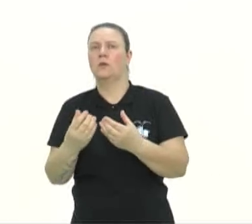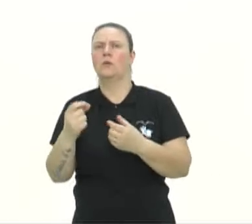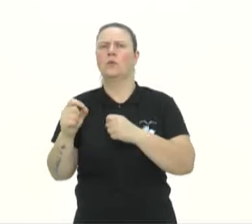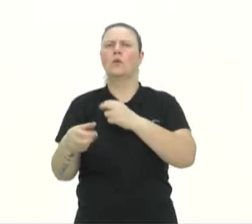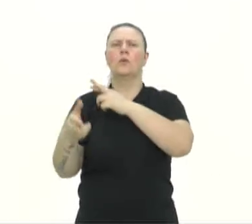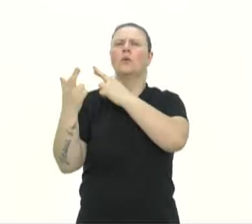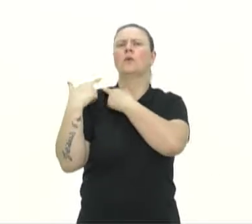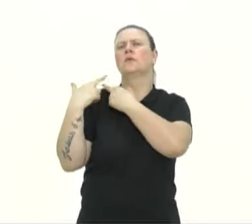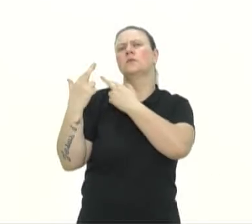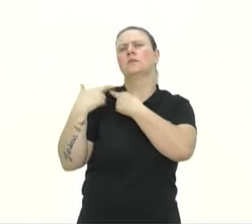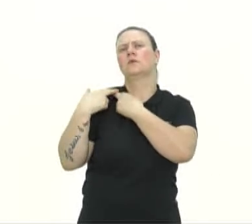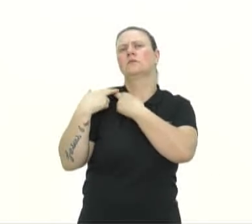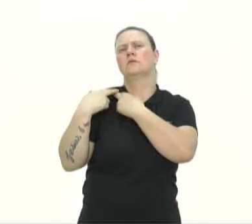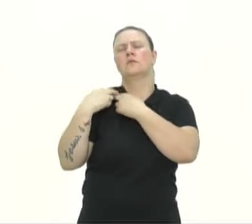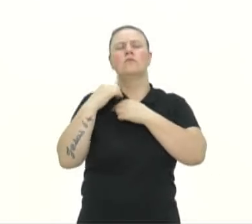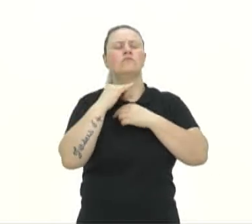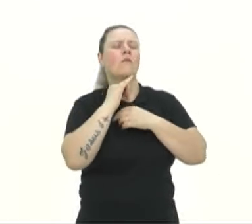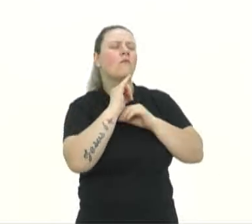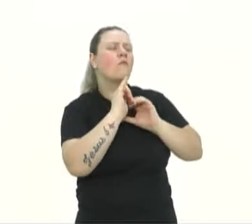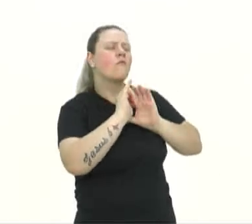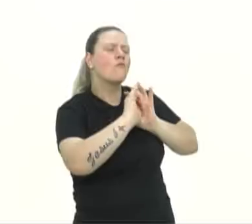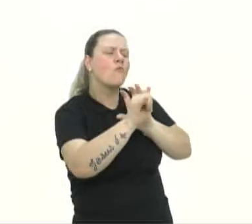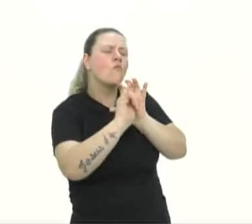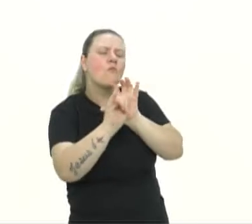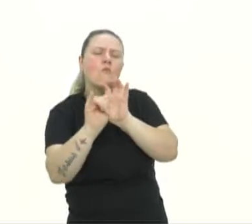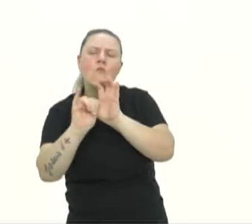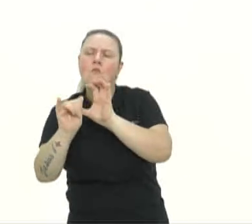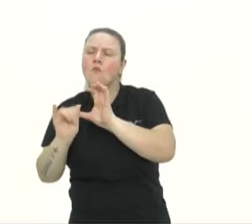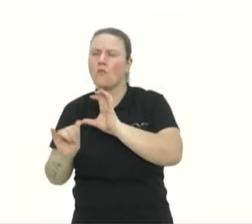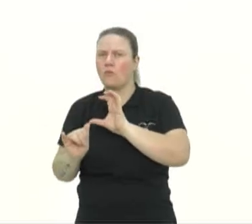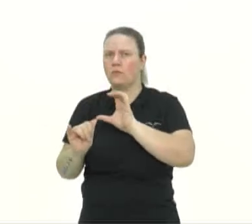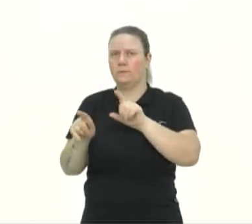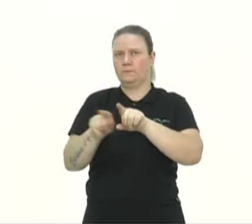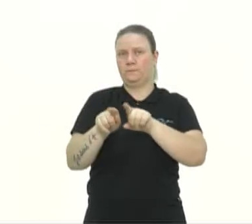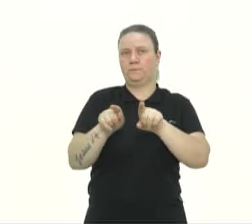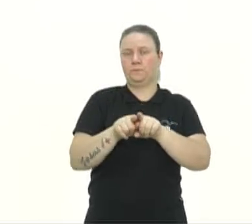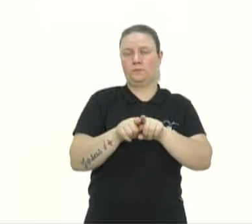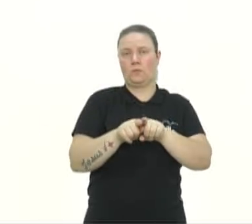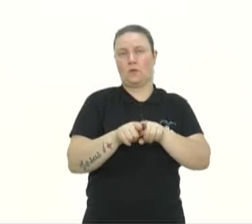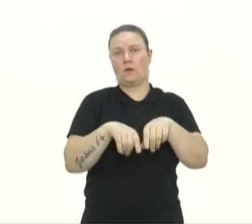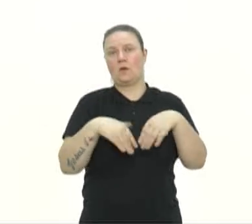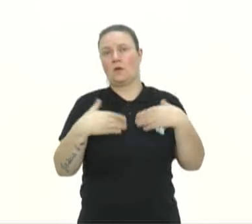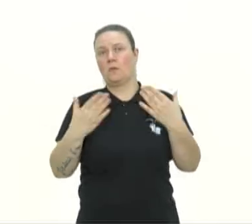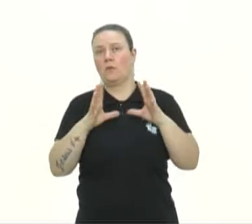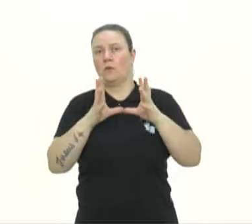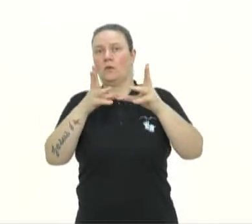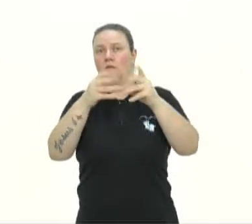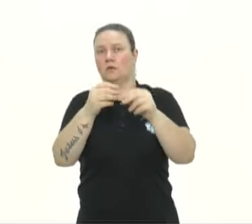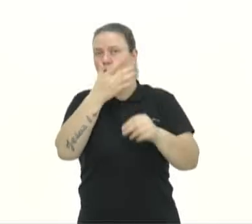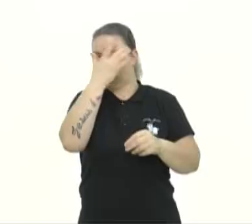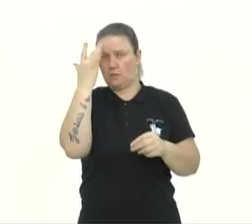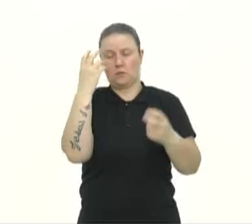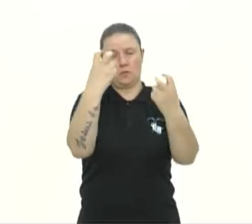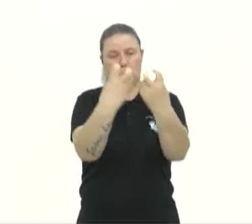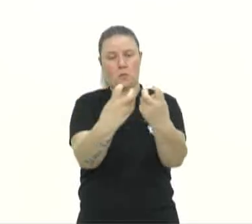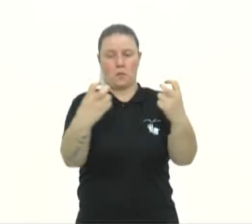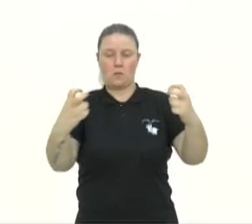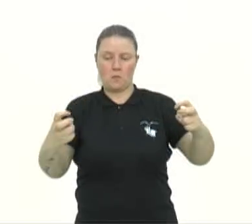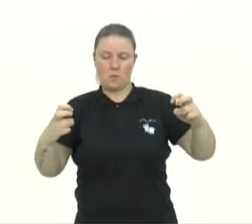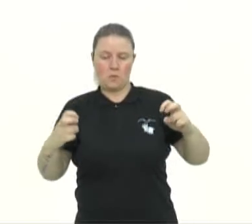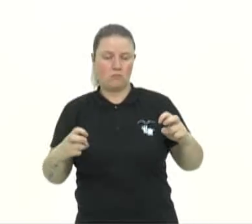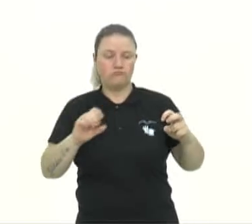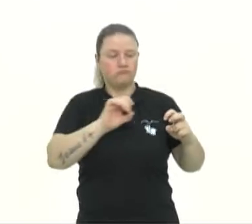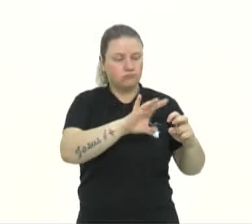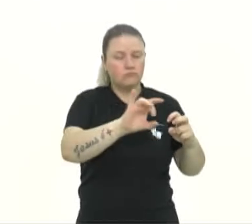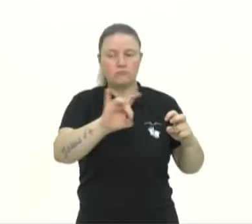responsável por essa contação, tá? Ou ainda, todos os presentes podem